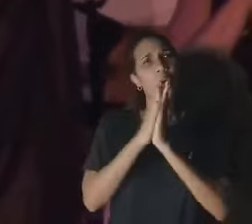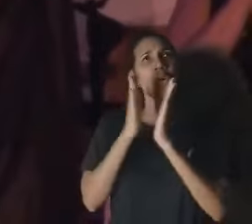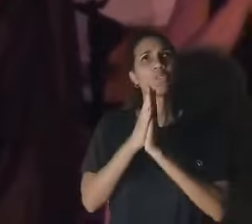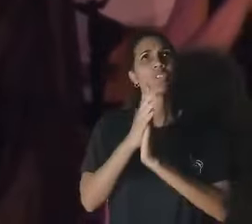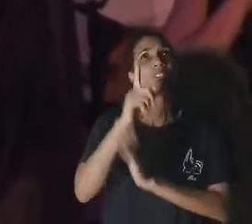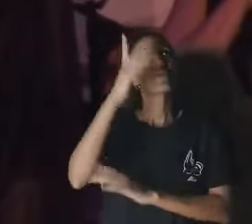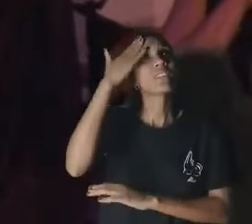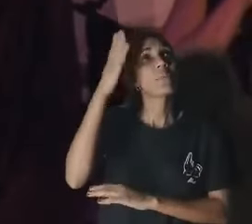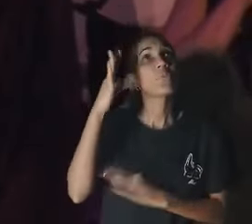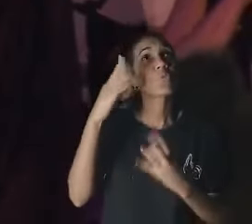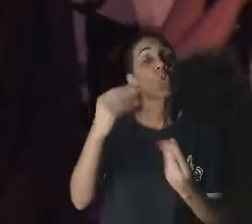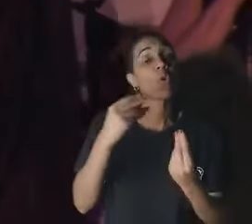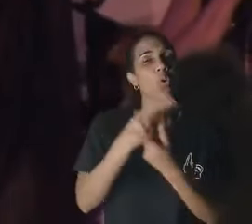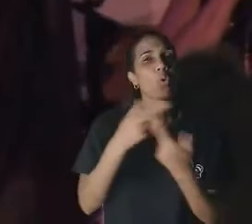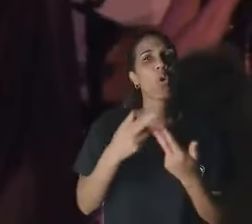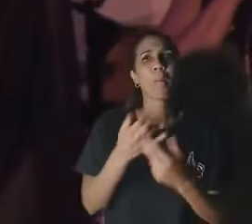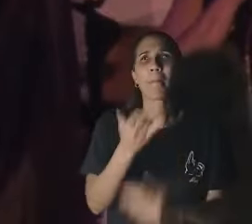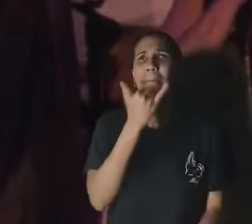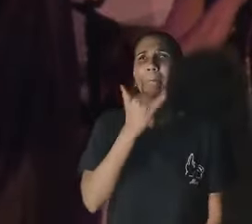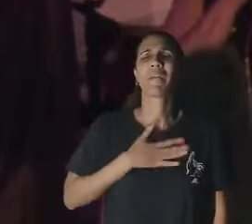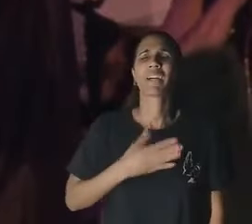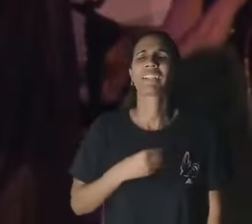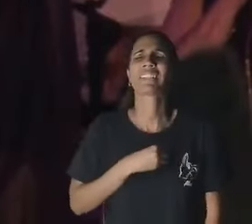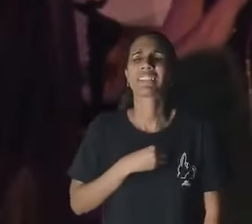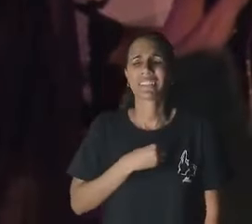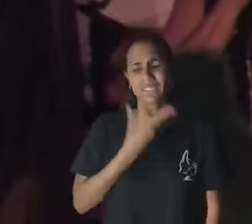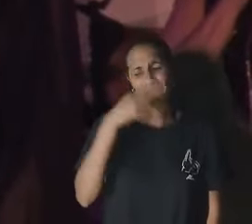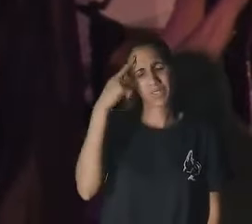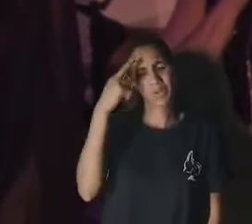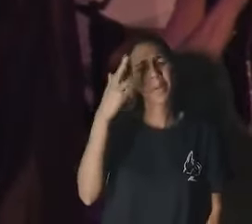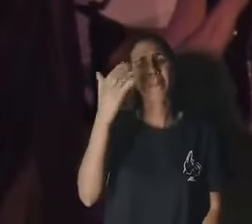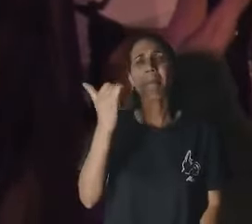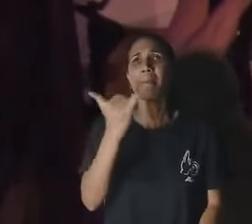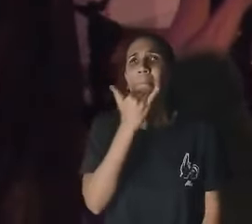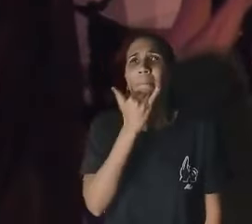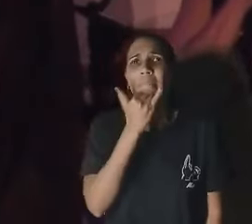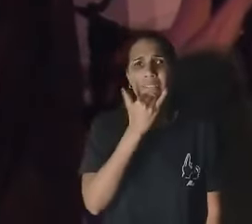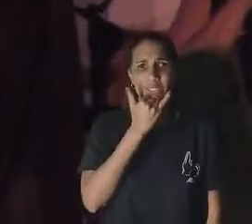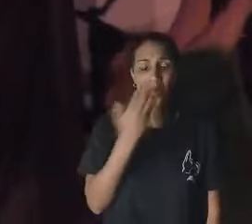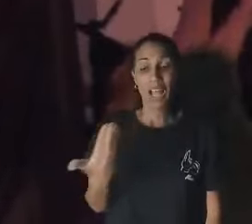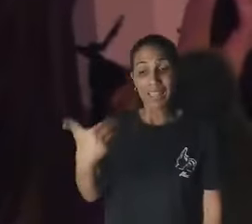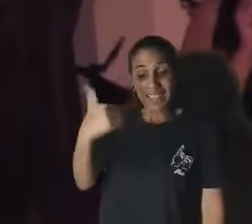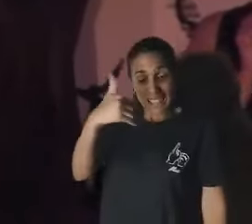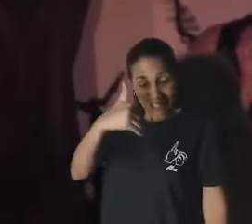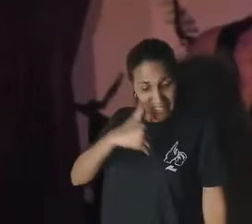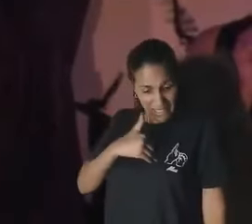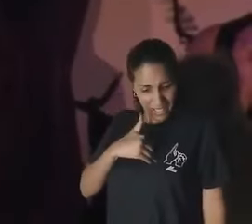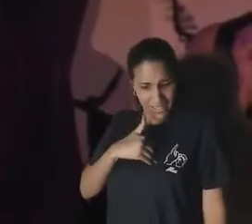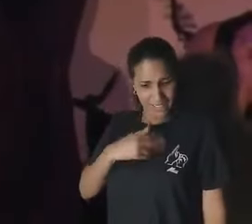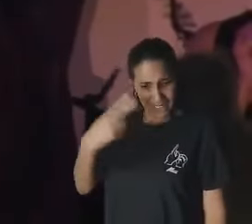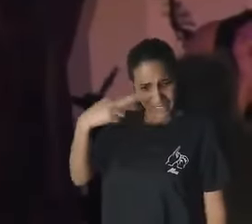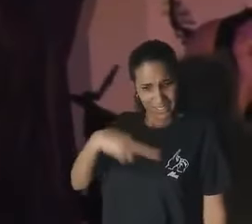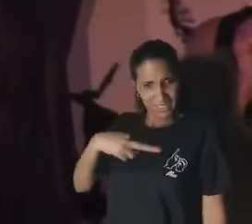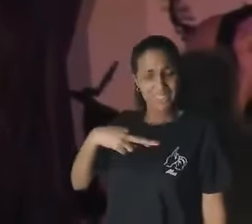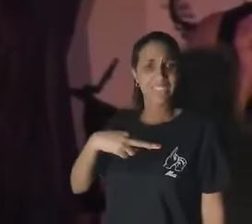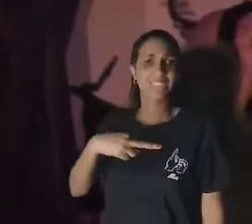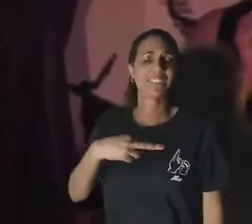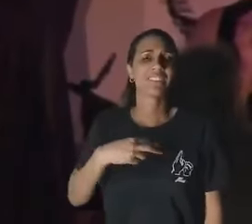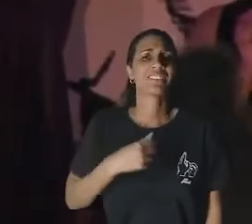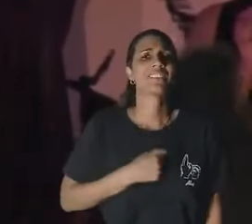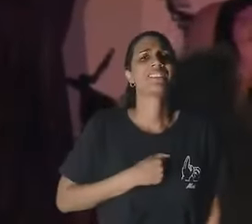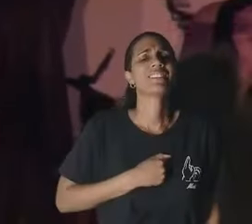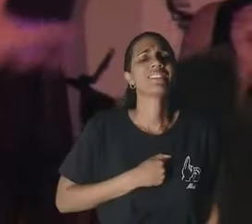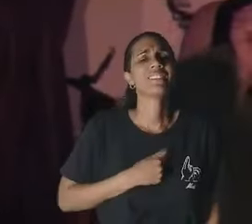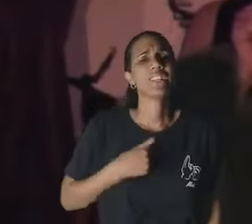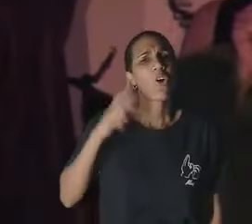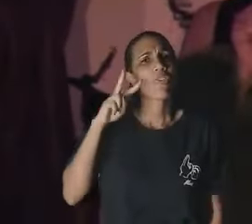as coisas, Senhor. Perdoa os meus pecados, Senhor. E enquanto, Senhor, lá no meu íntimo, Senhor, quando eu via as pessoas, Pai querido, eu